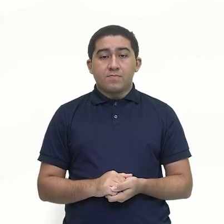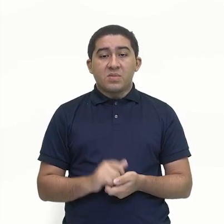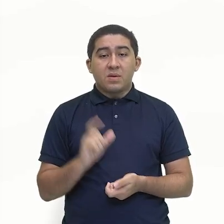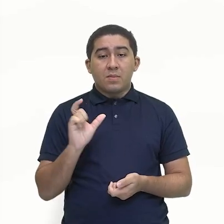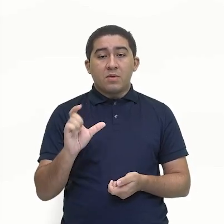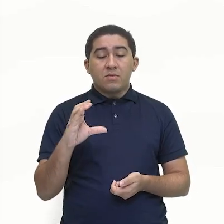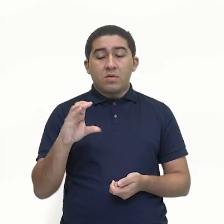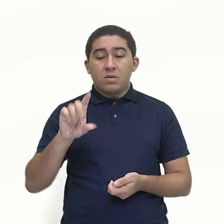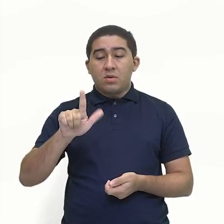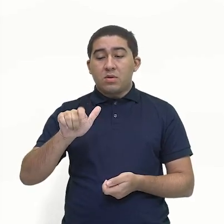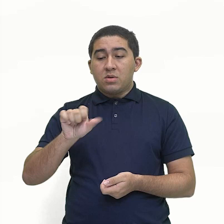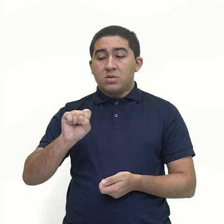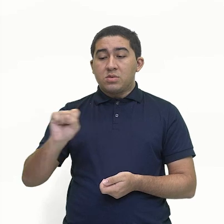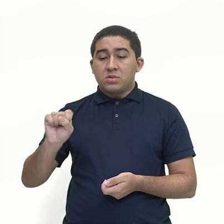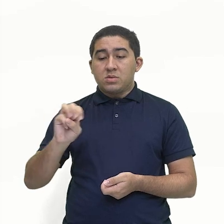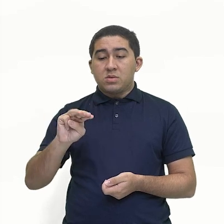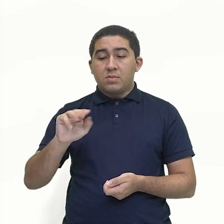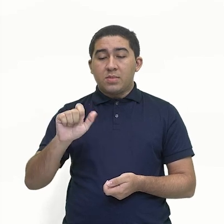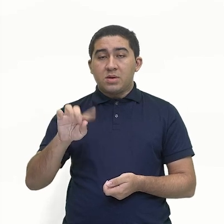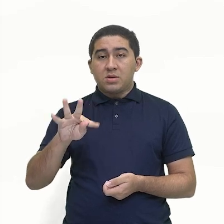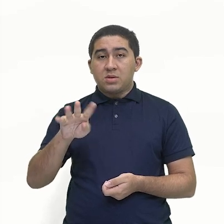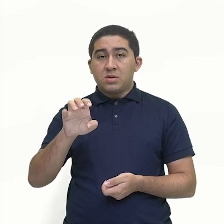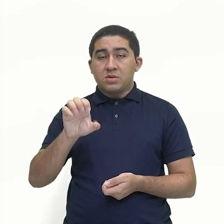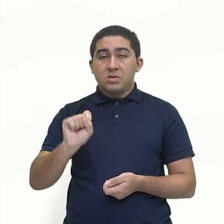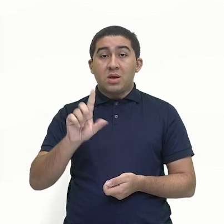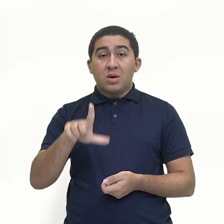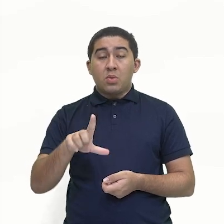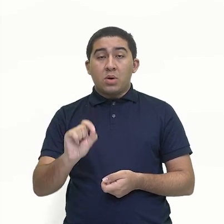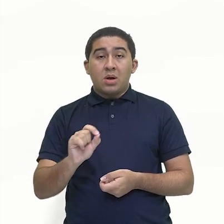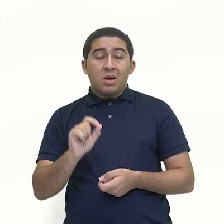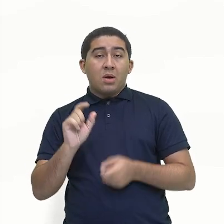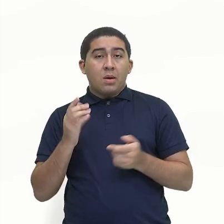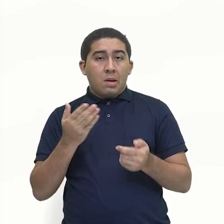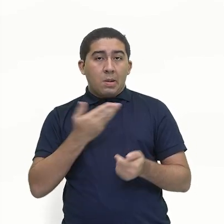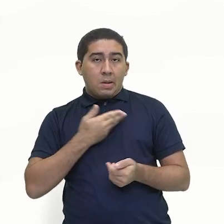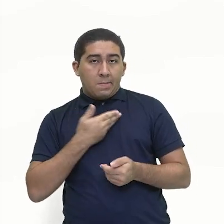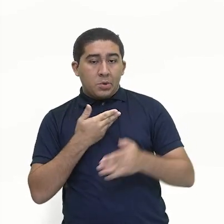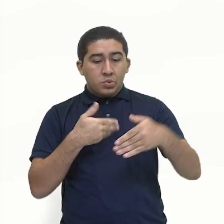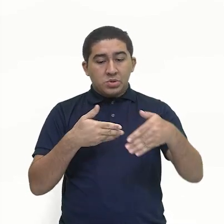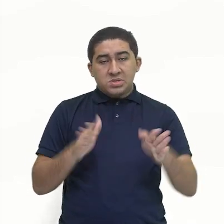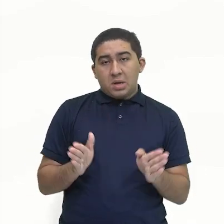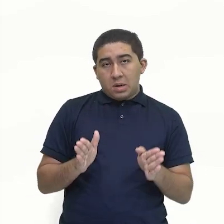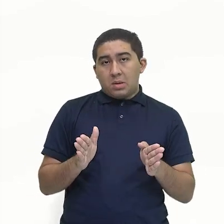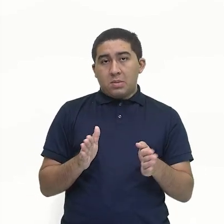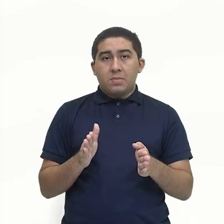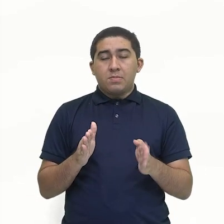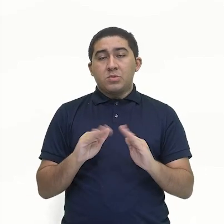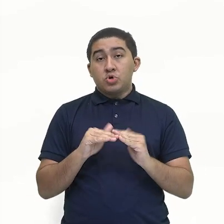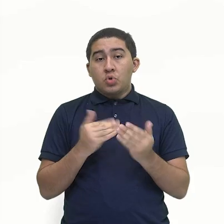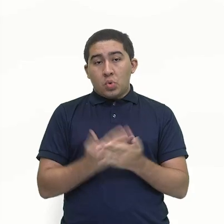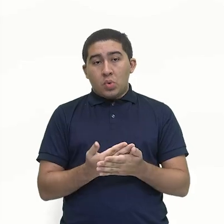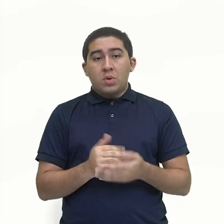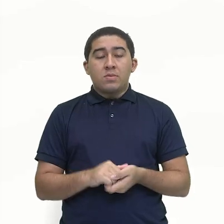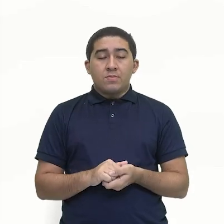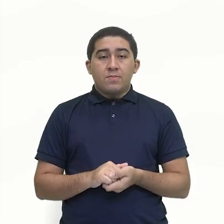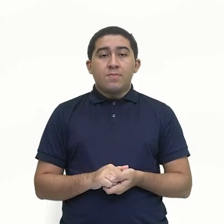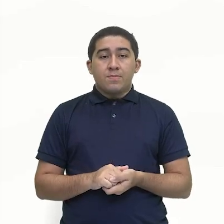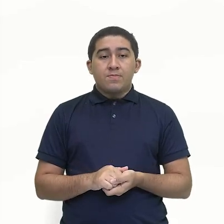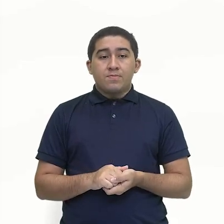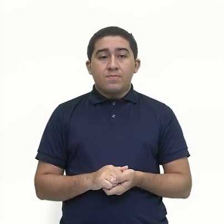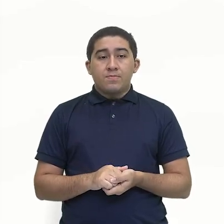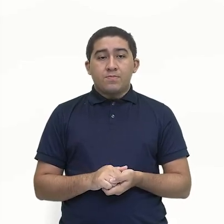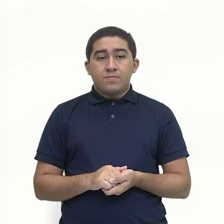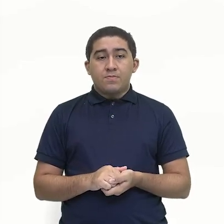quer dizer colegas, tá? Classmates, colegas de sala, né? Colegas de turma. He is more